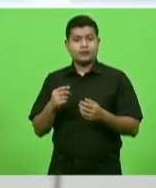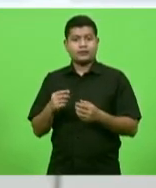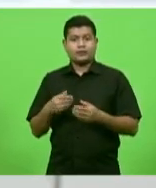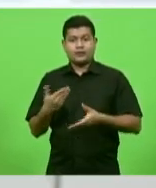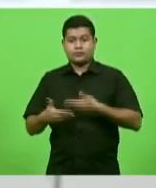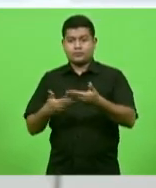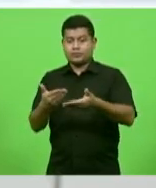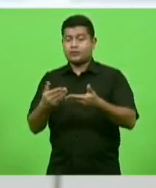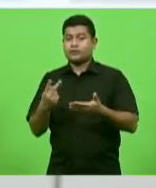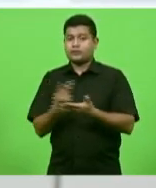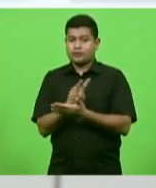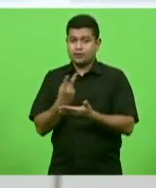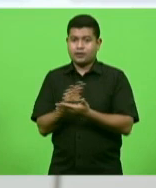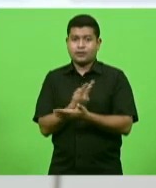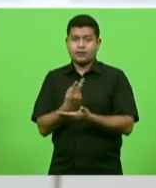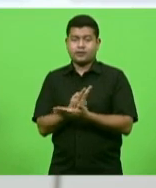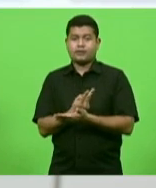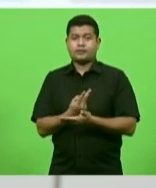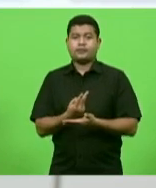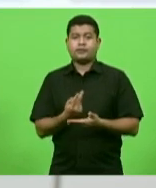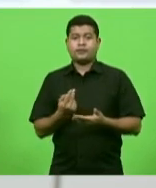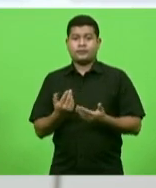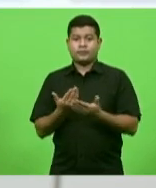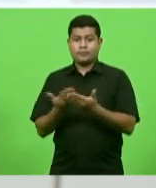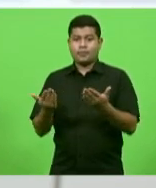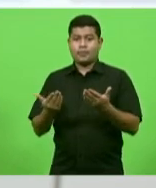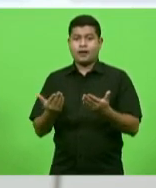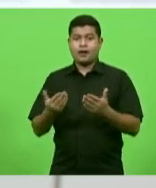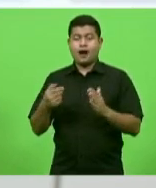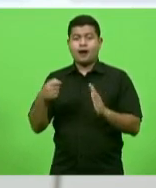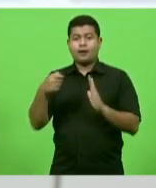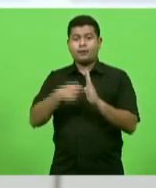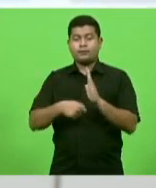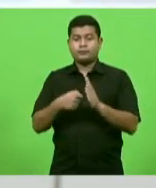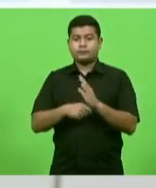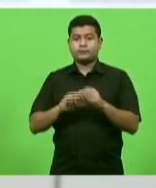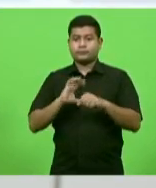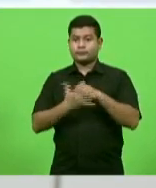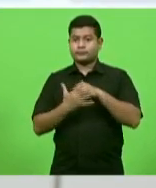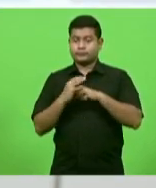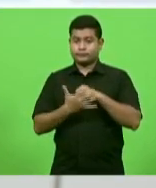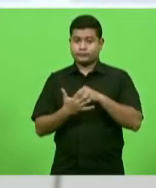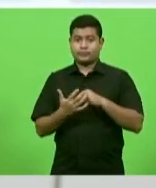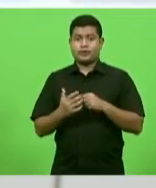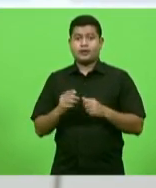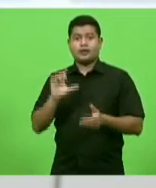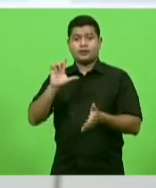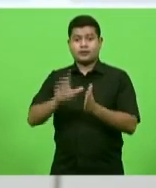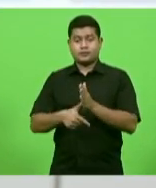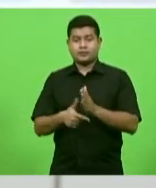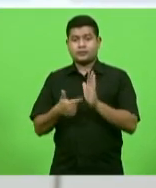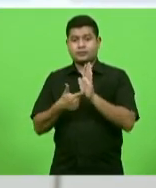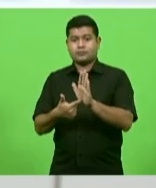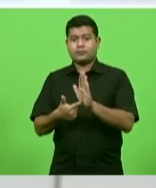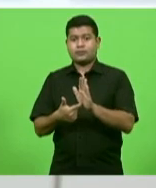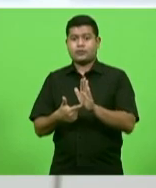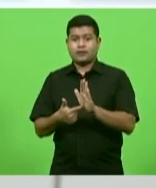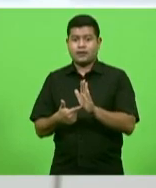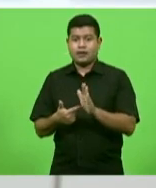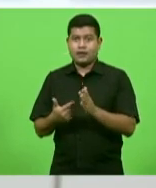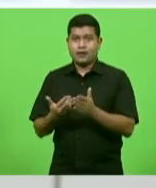administrativos deflagradas para fretamento a calamidade e consequentemente apontar as